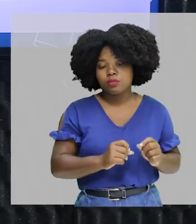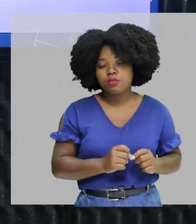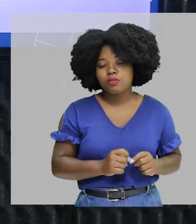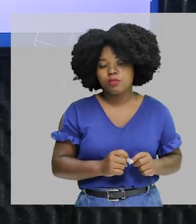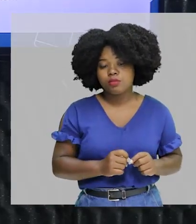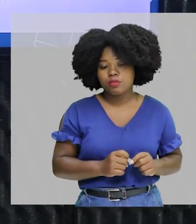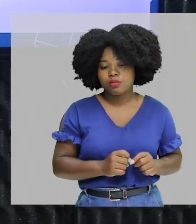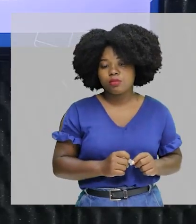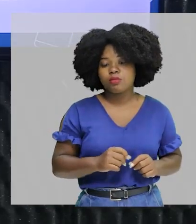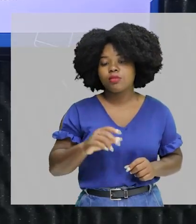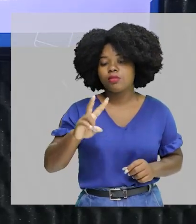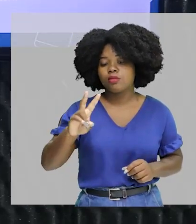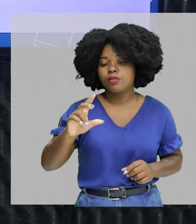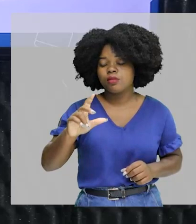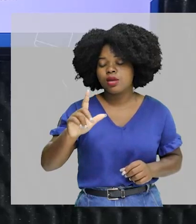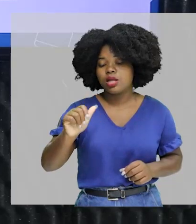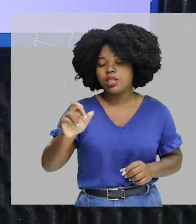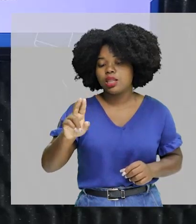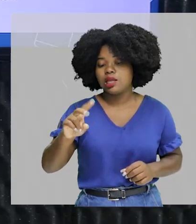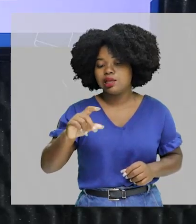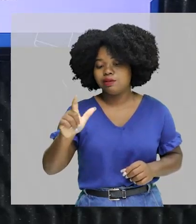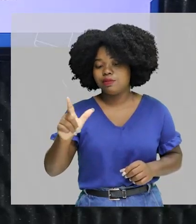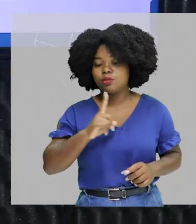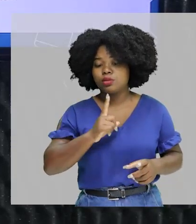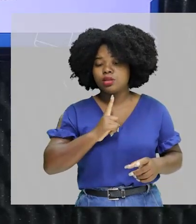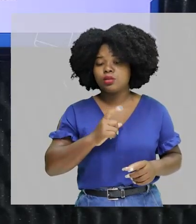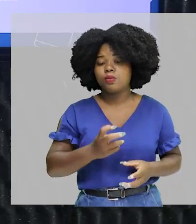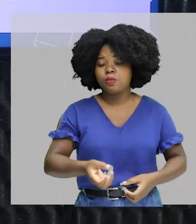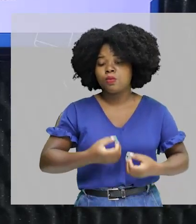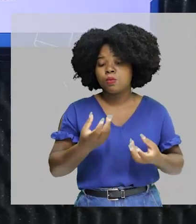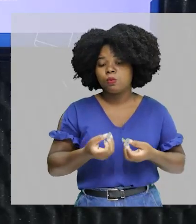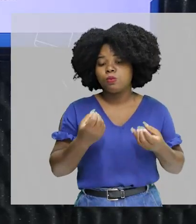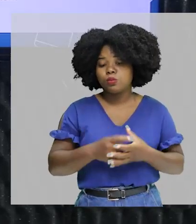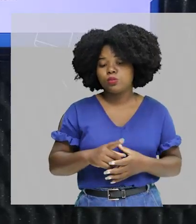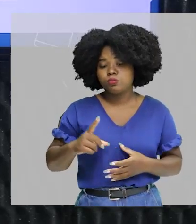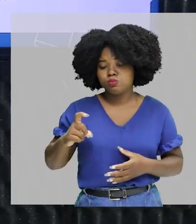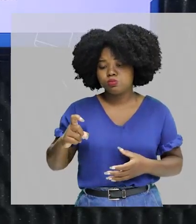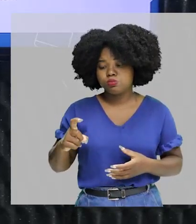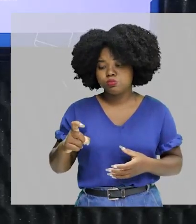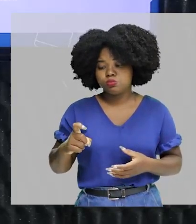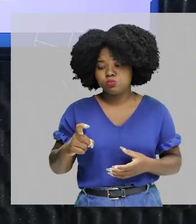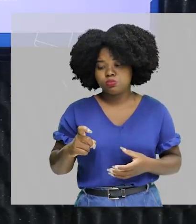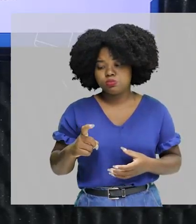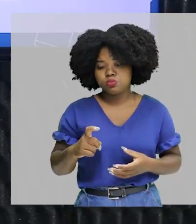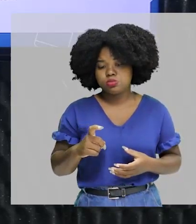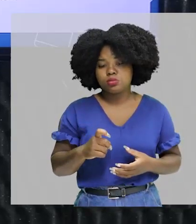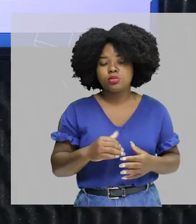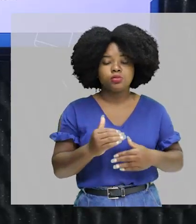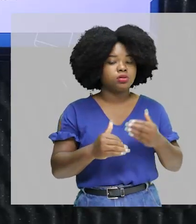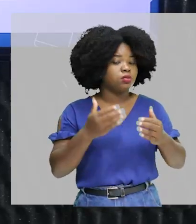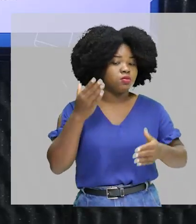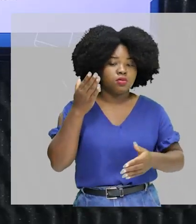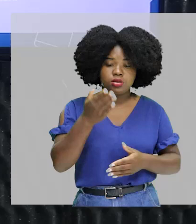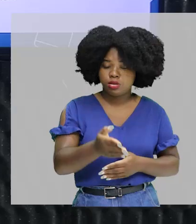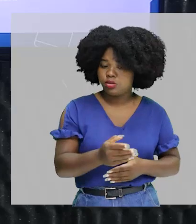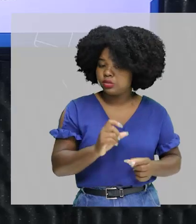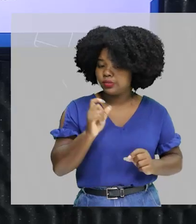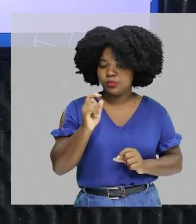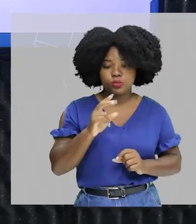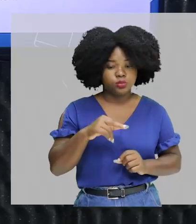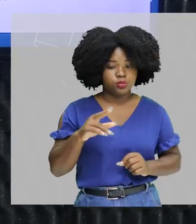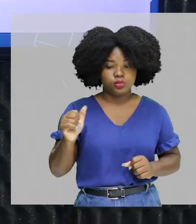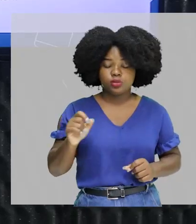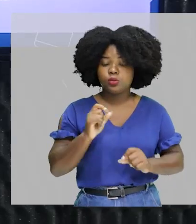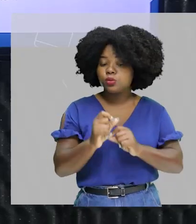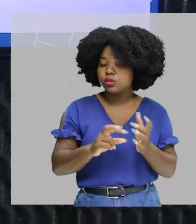fase larval. O que é fase larval? Produz uma larva, né? Então, o desenvolvimento aí não vai ser direto. O que seria um desenvolvimento